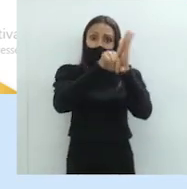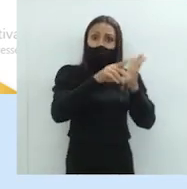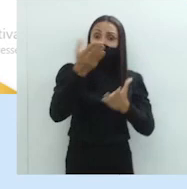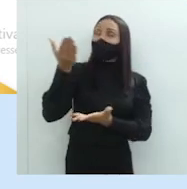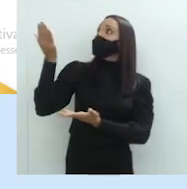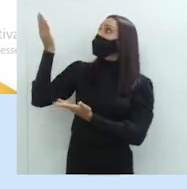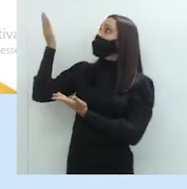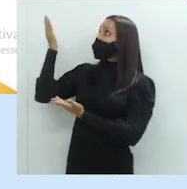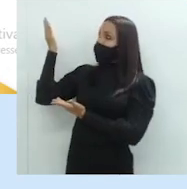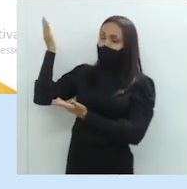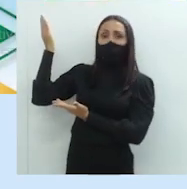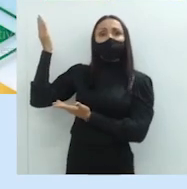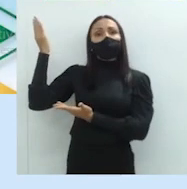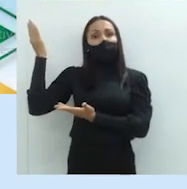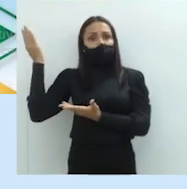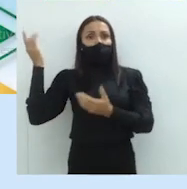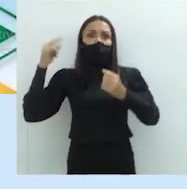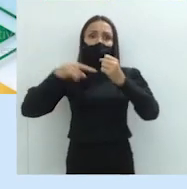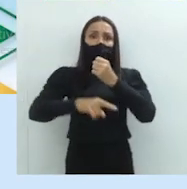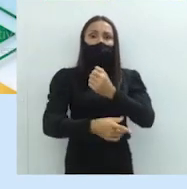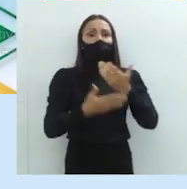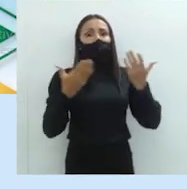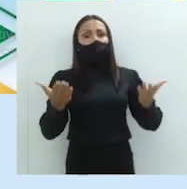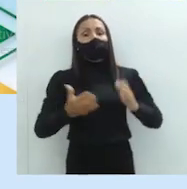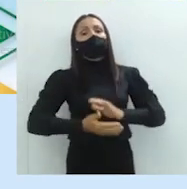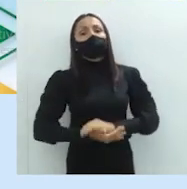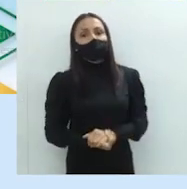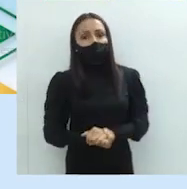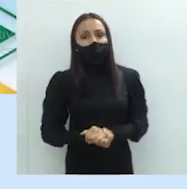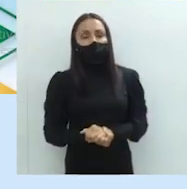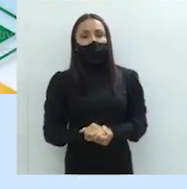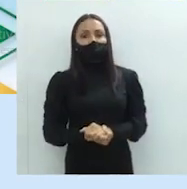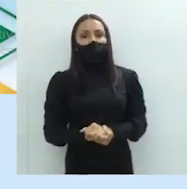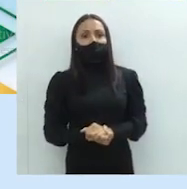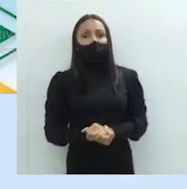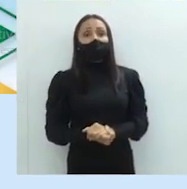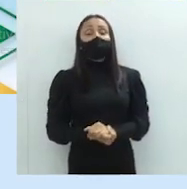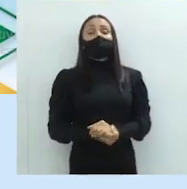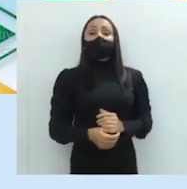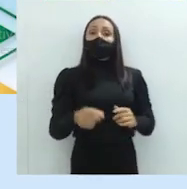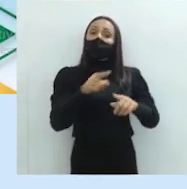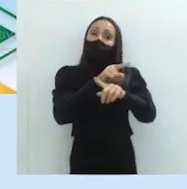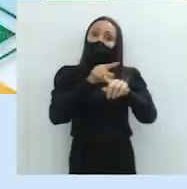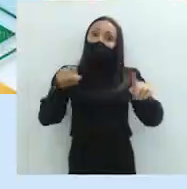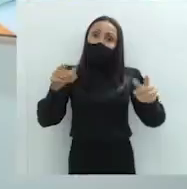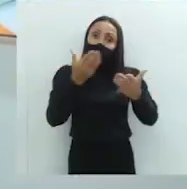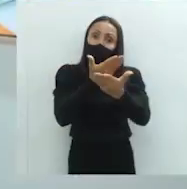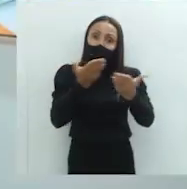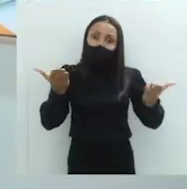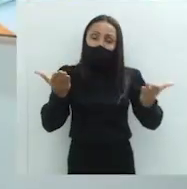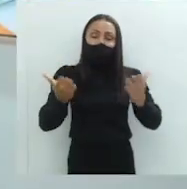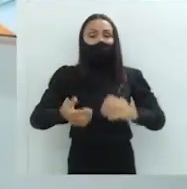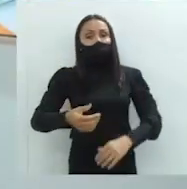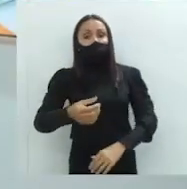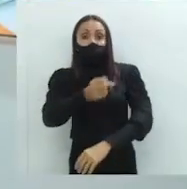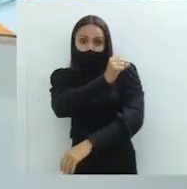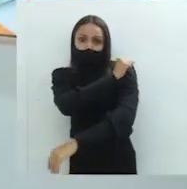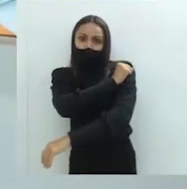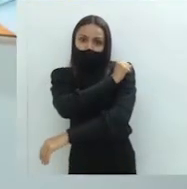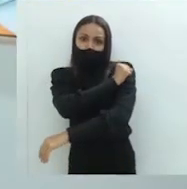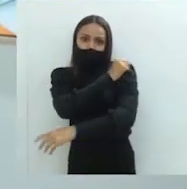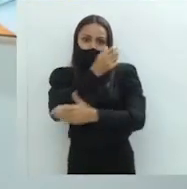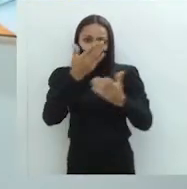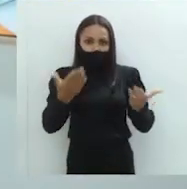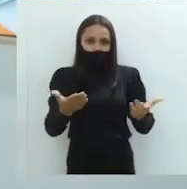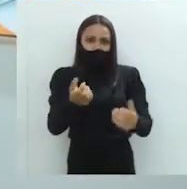vocês quiserem se aprofundar. Então, vocês, turma do 8º ano do